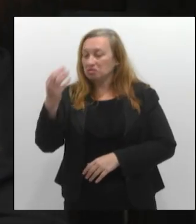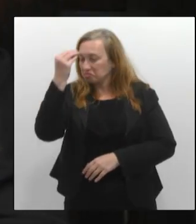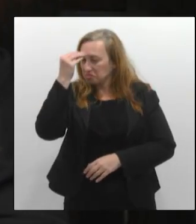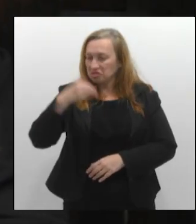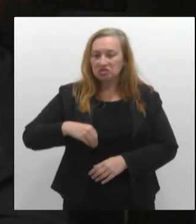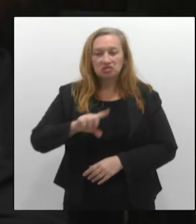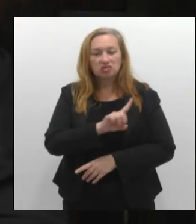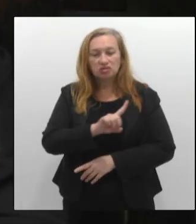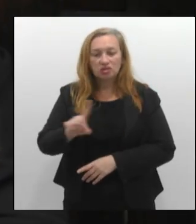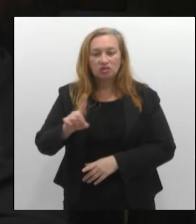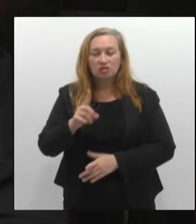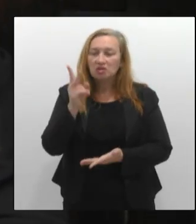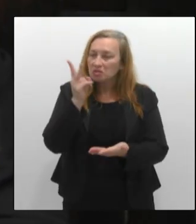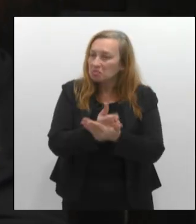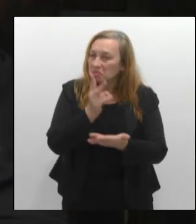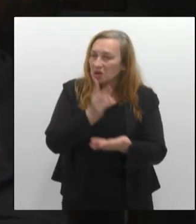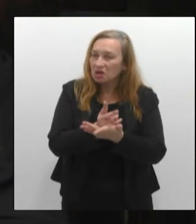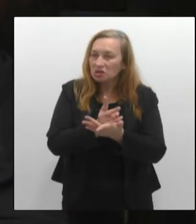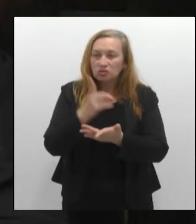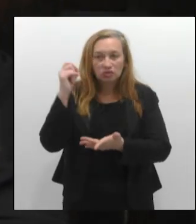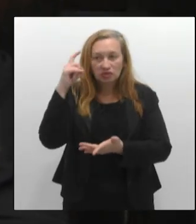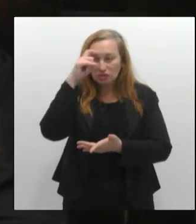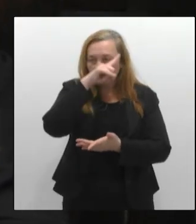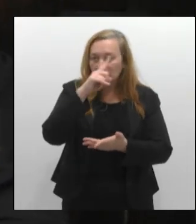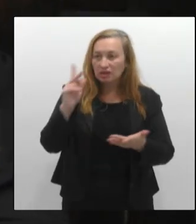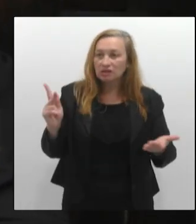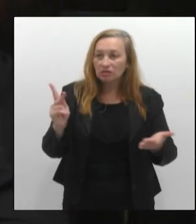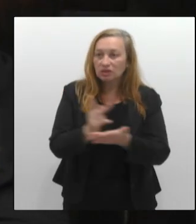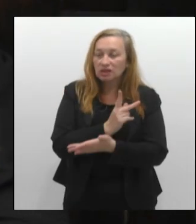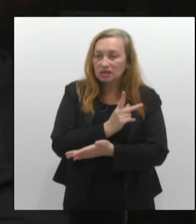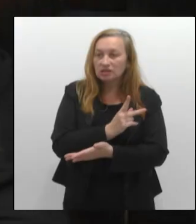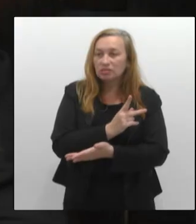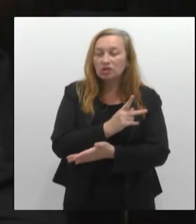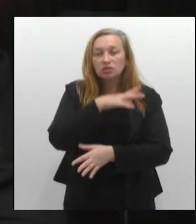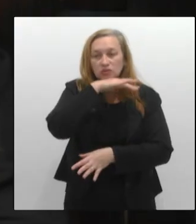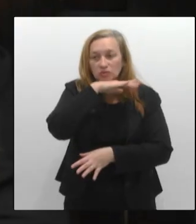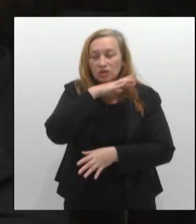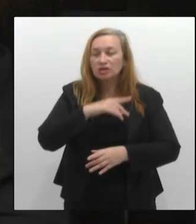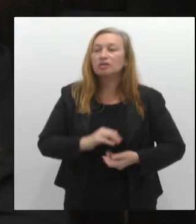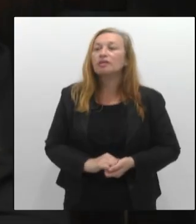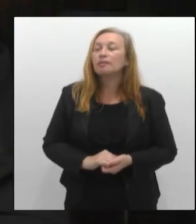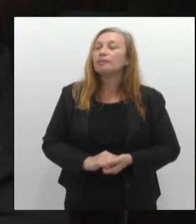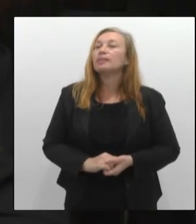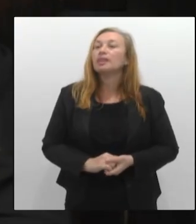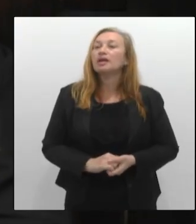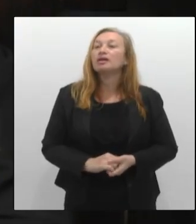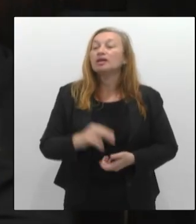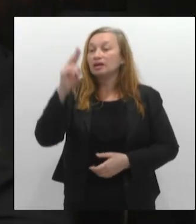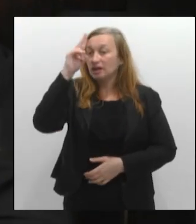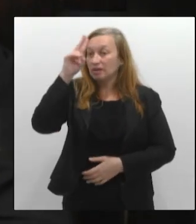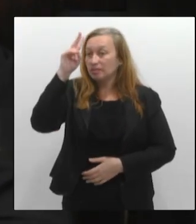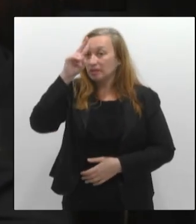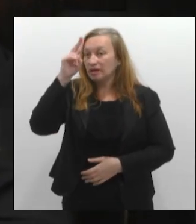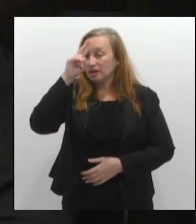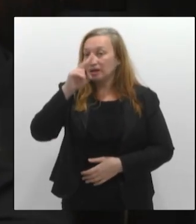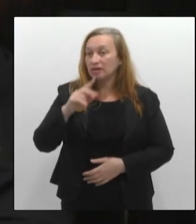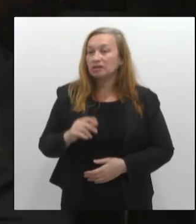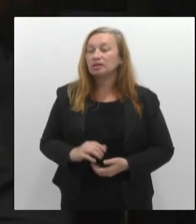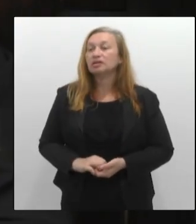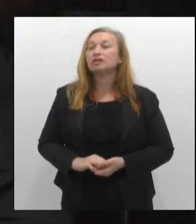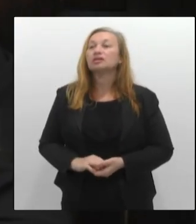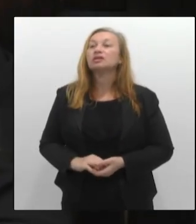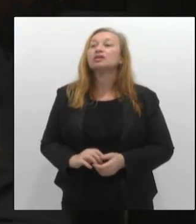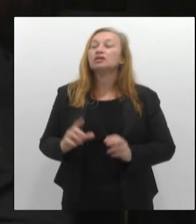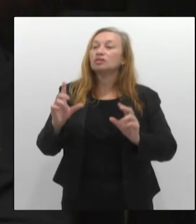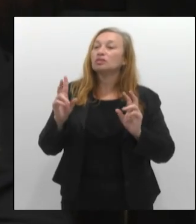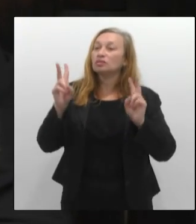das flechadas que os acontecimentos fazem acontecer. Lembrar que lá no São Joaquim tem uma